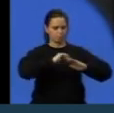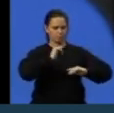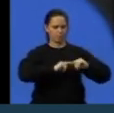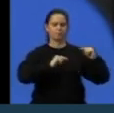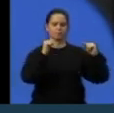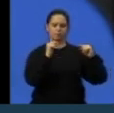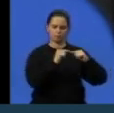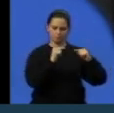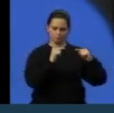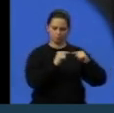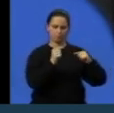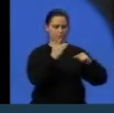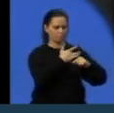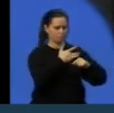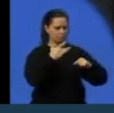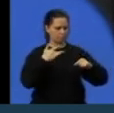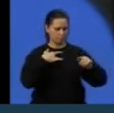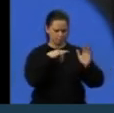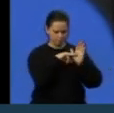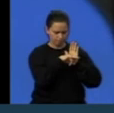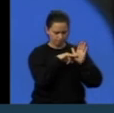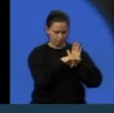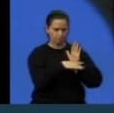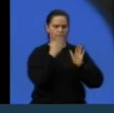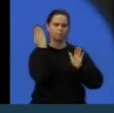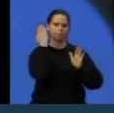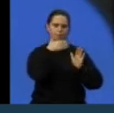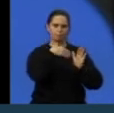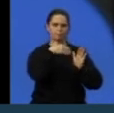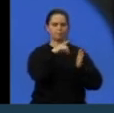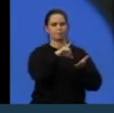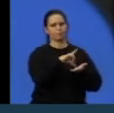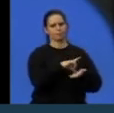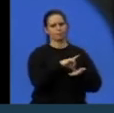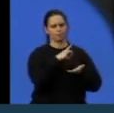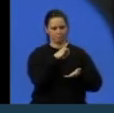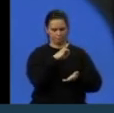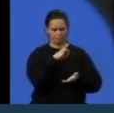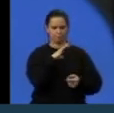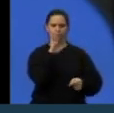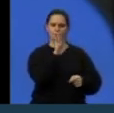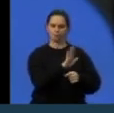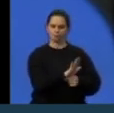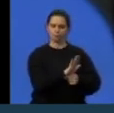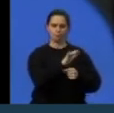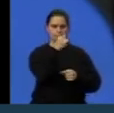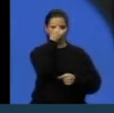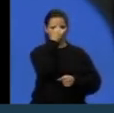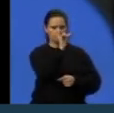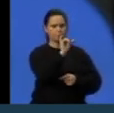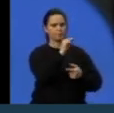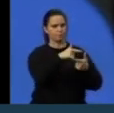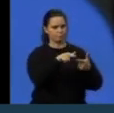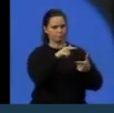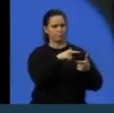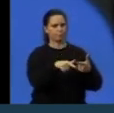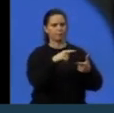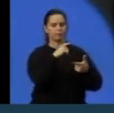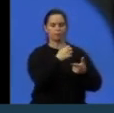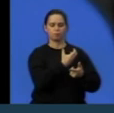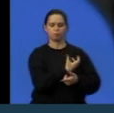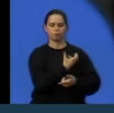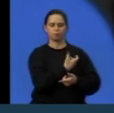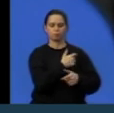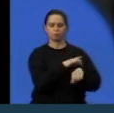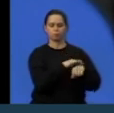que cientificamente está comprovado que auxiliam na prevenção do número e